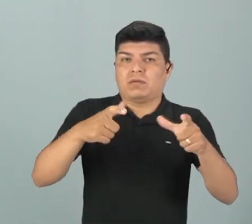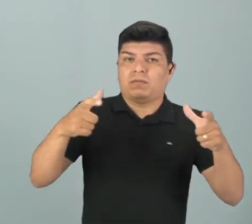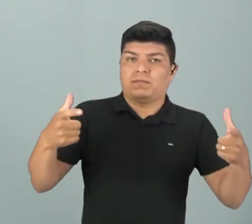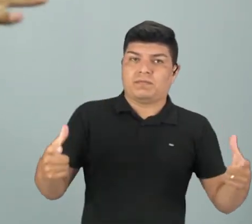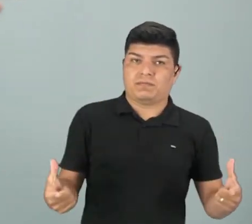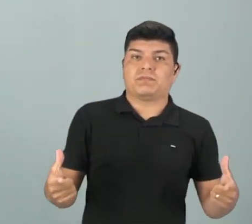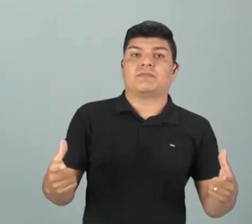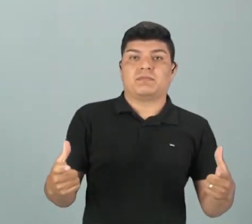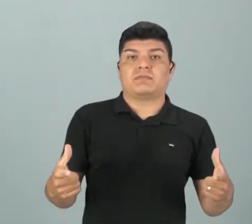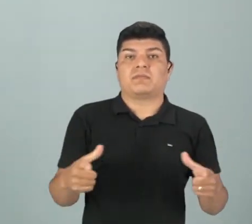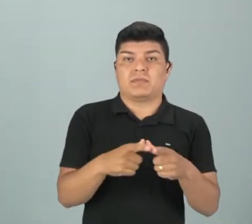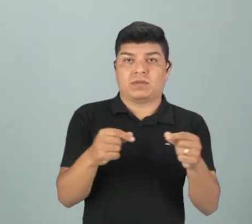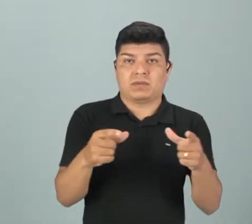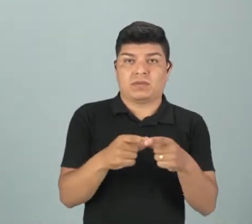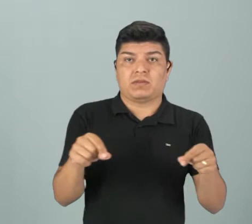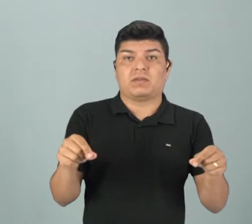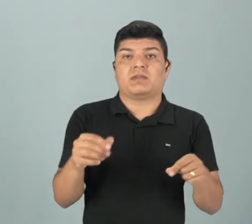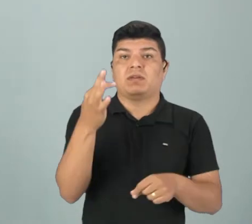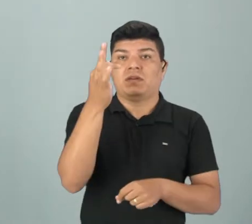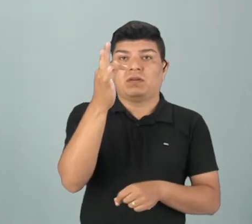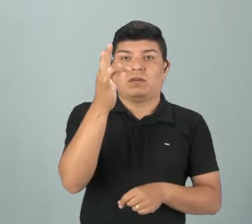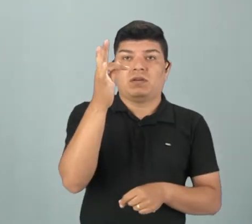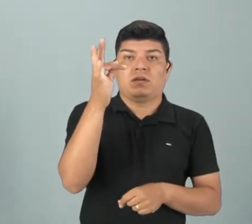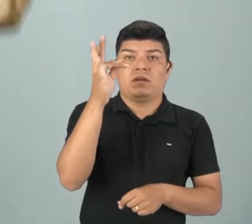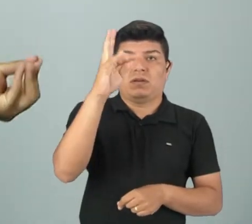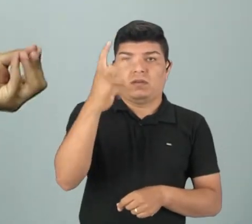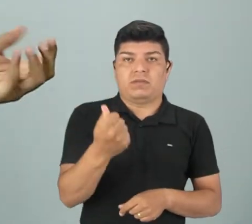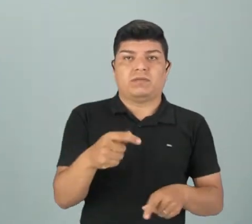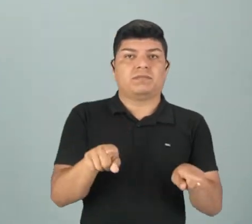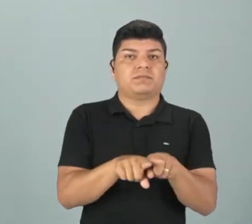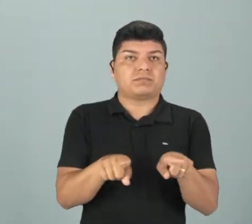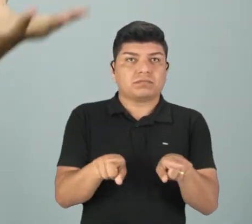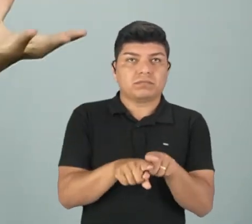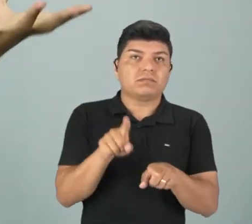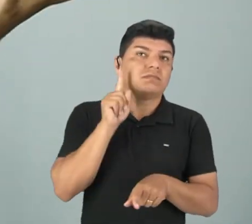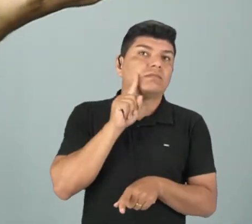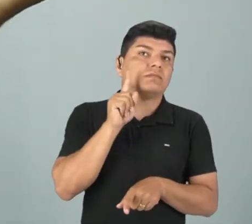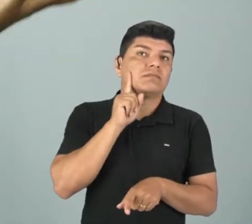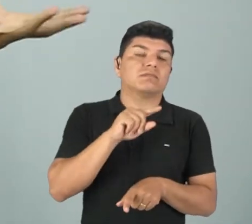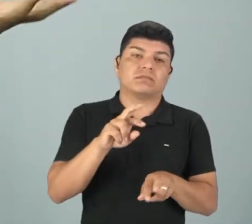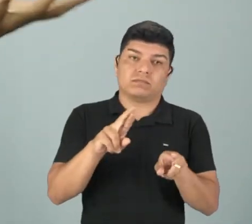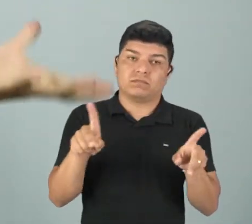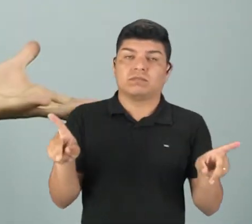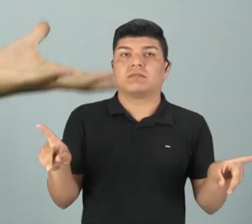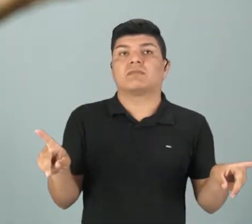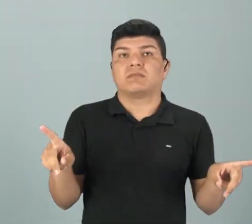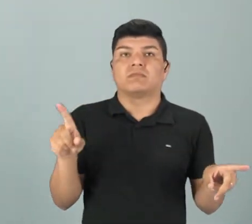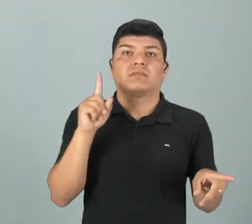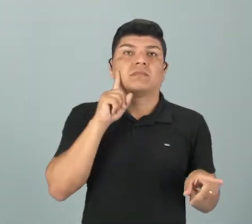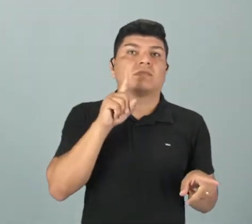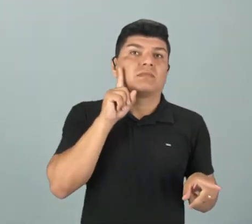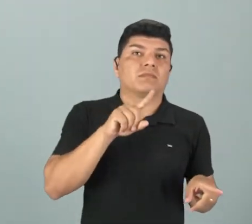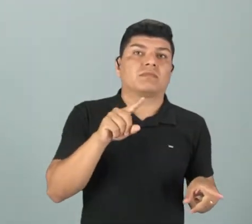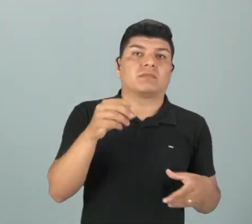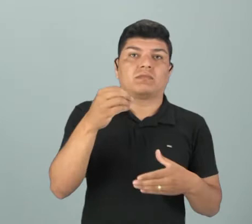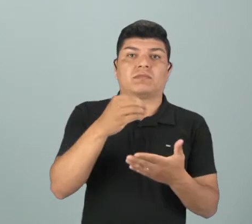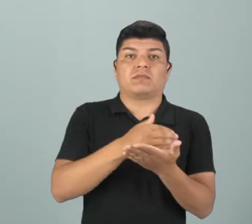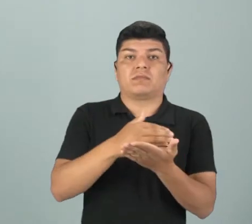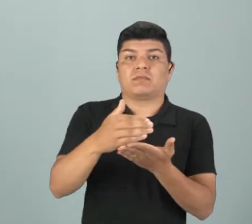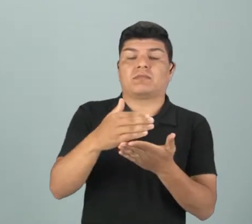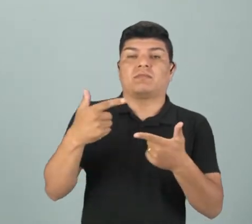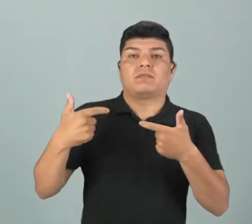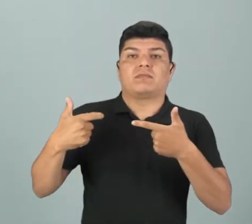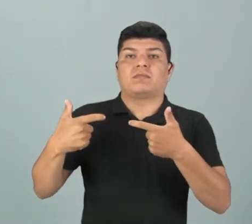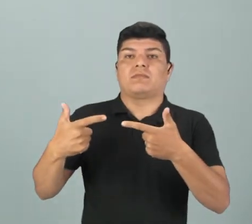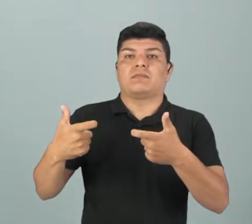os continentes asiáticos e africano. Então, o continente americano, a exemplo dos Estados Unidos, vai entrar na guerra